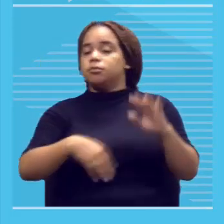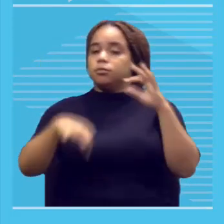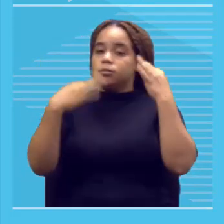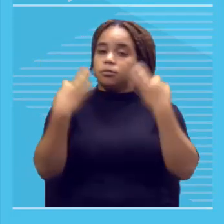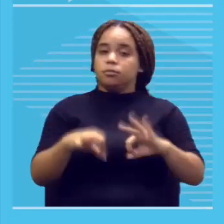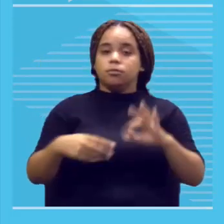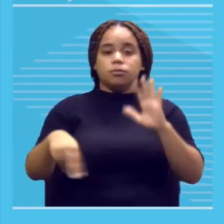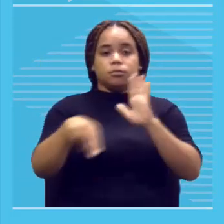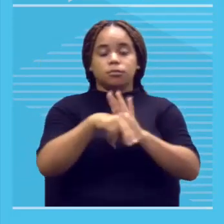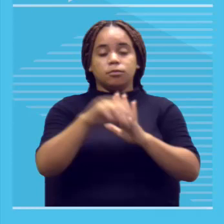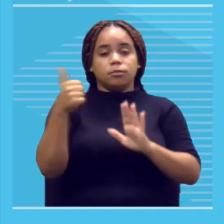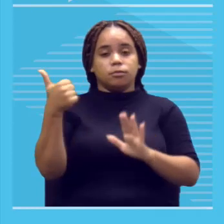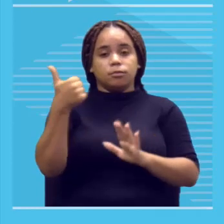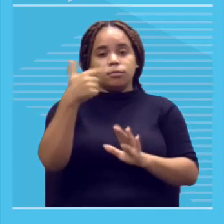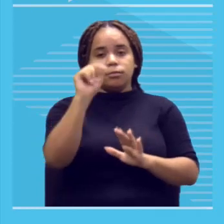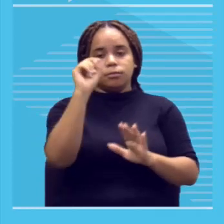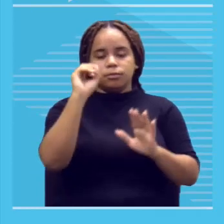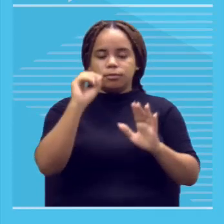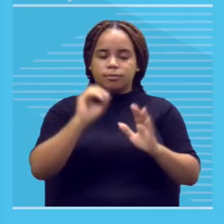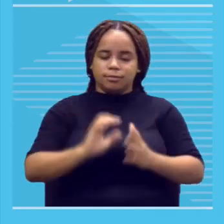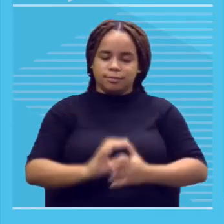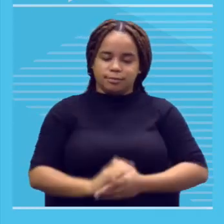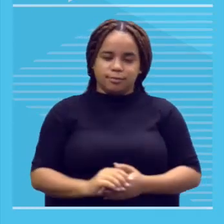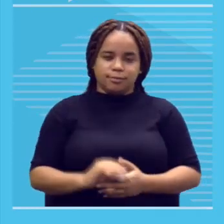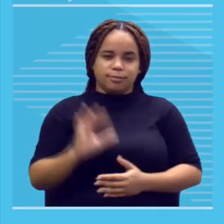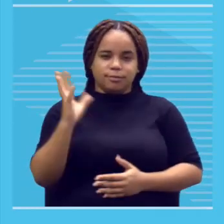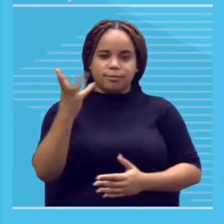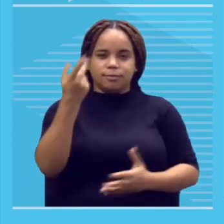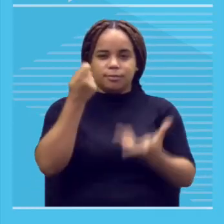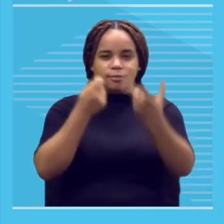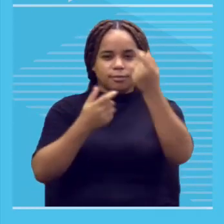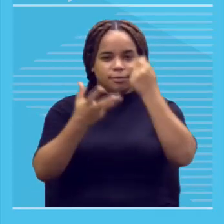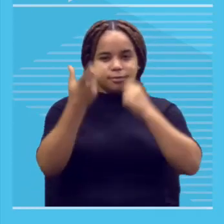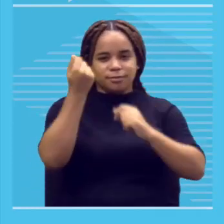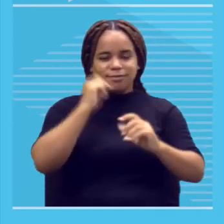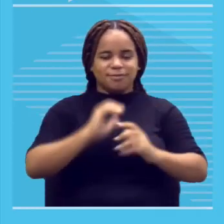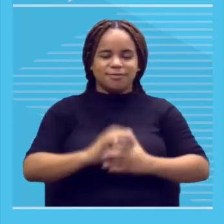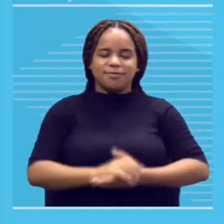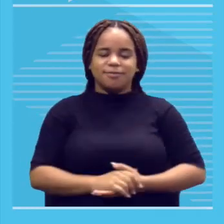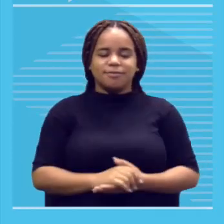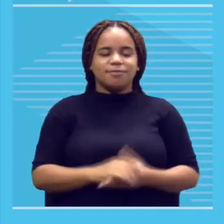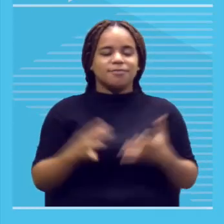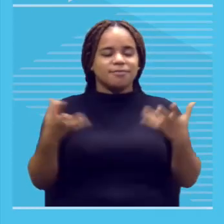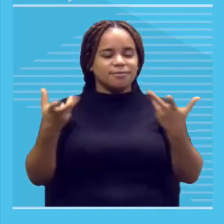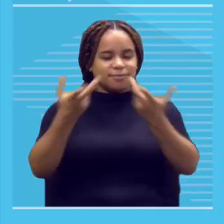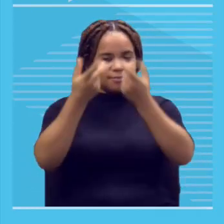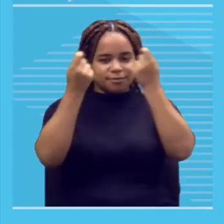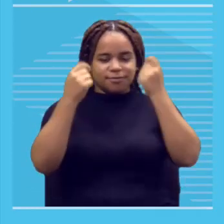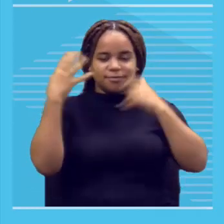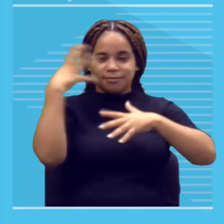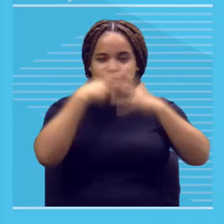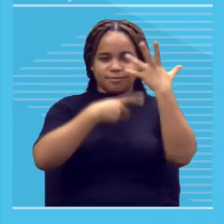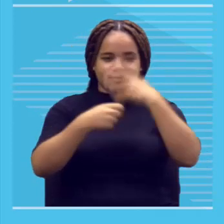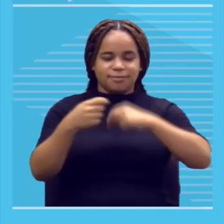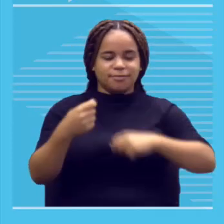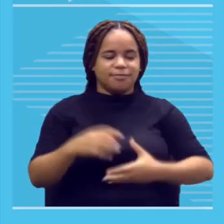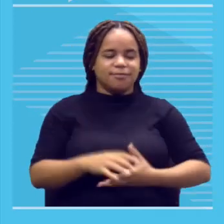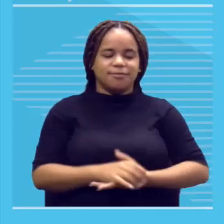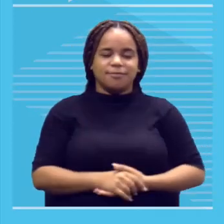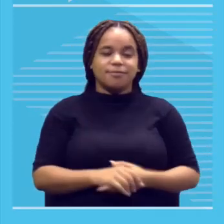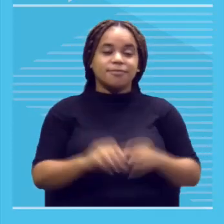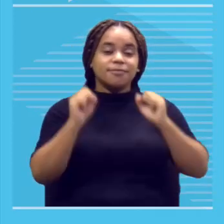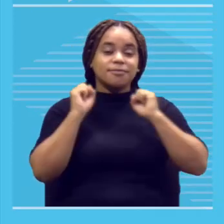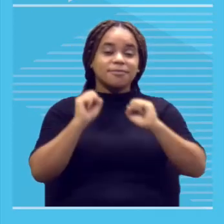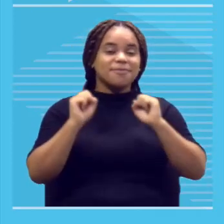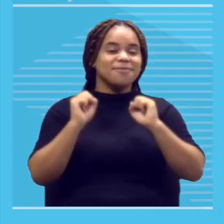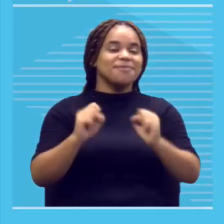10 com louvor Maravilha que coisa linda que coisa Bela pode